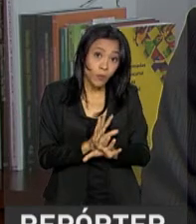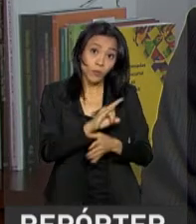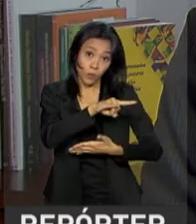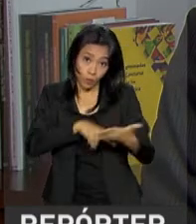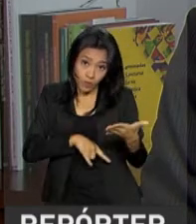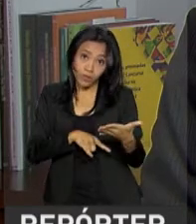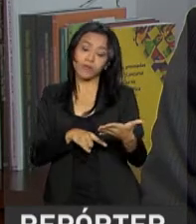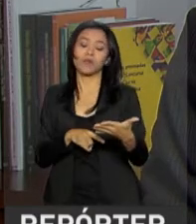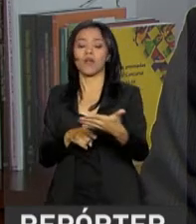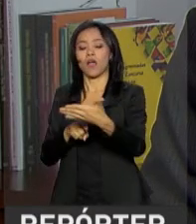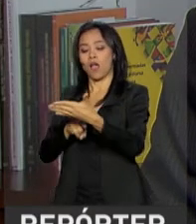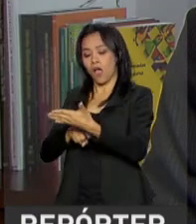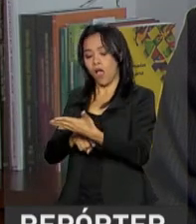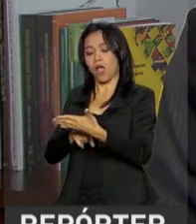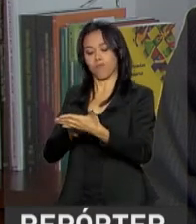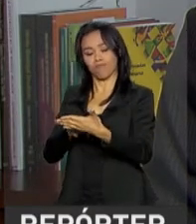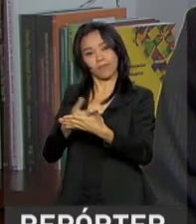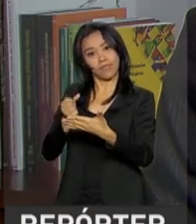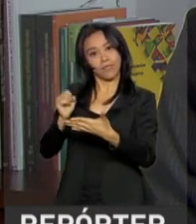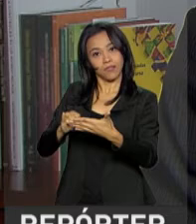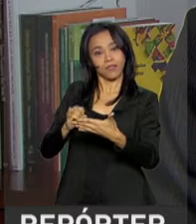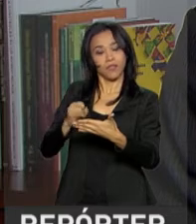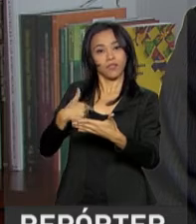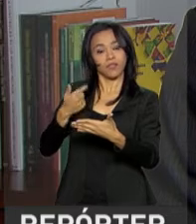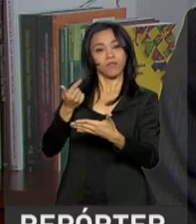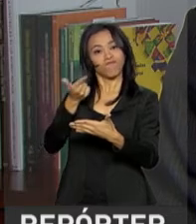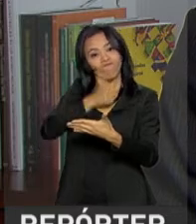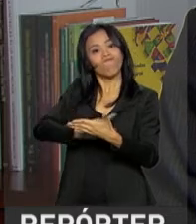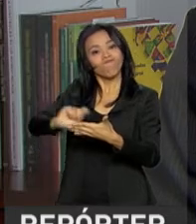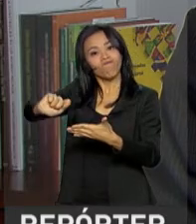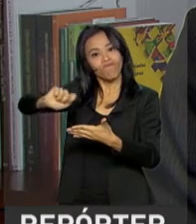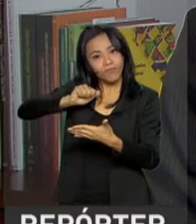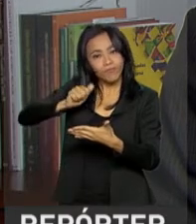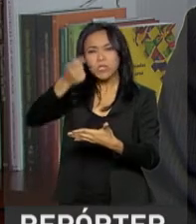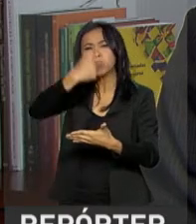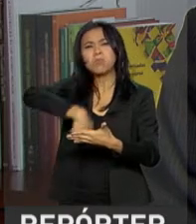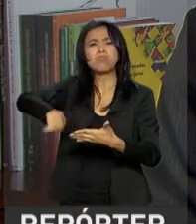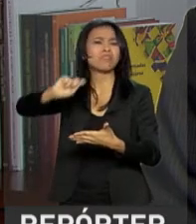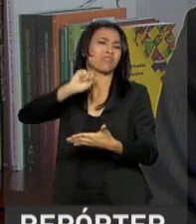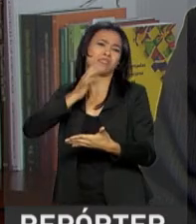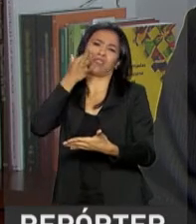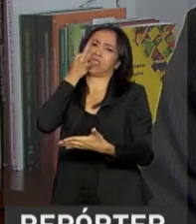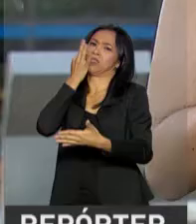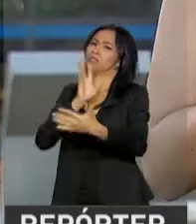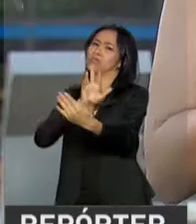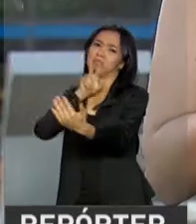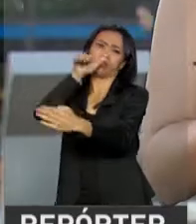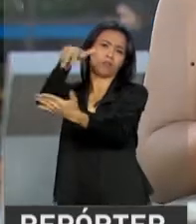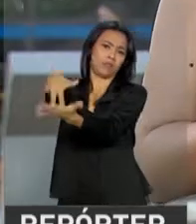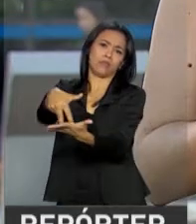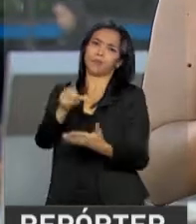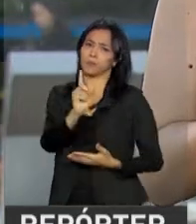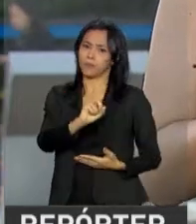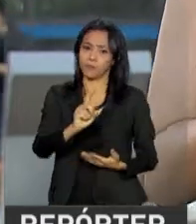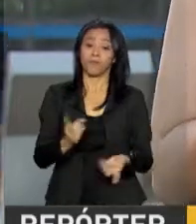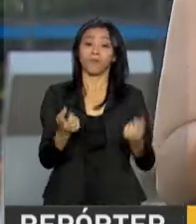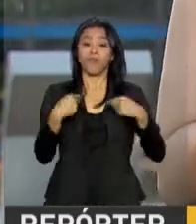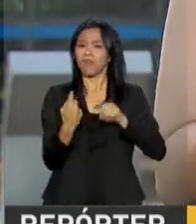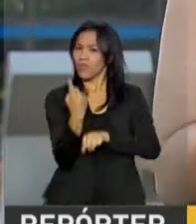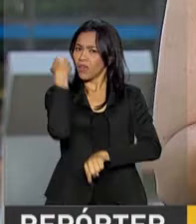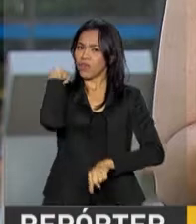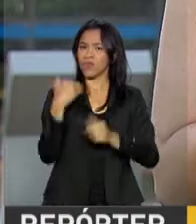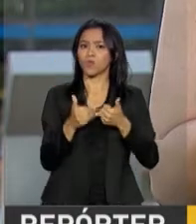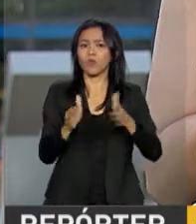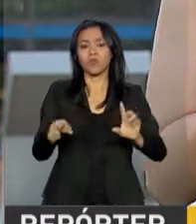já verifica se existe há consenso a possibilidade da concessão sem que ele tenha que ir pra agência desde que passou a funcionar em